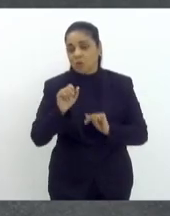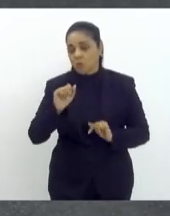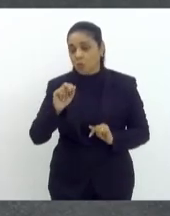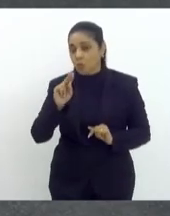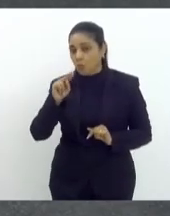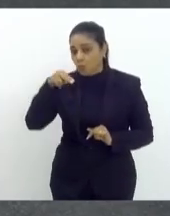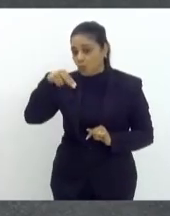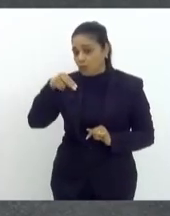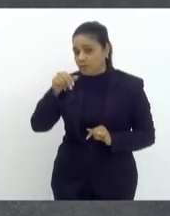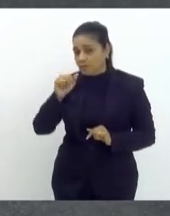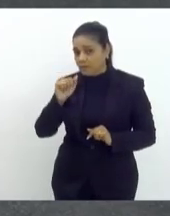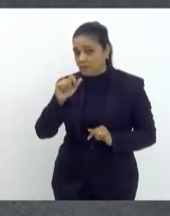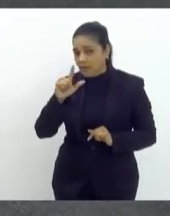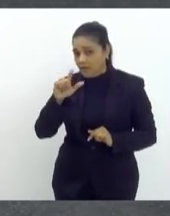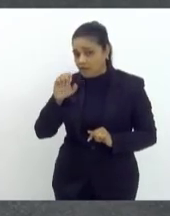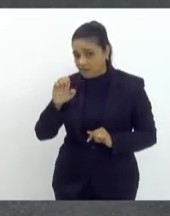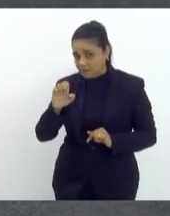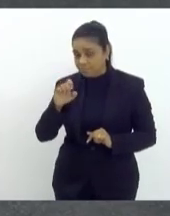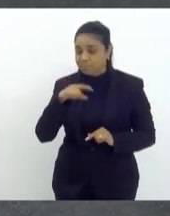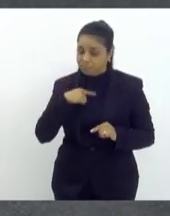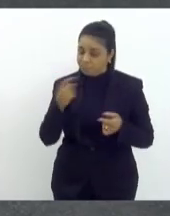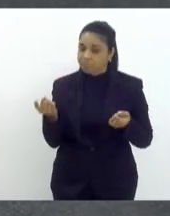do qual